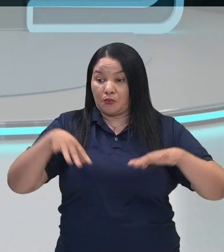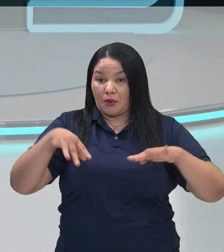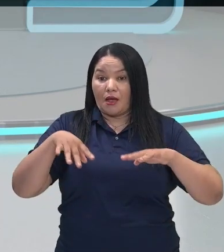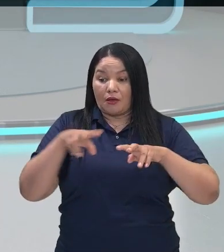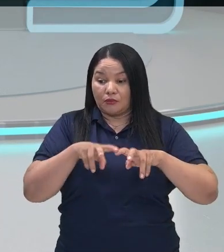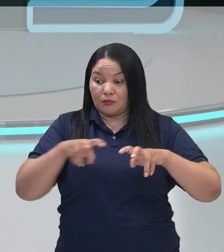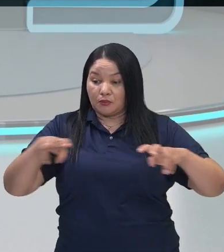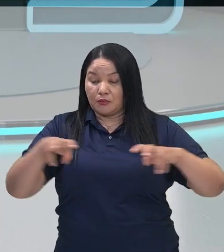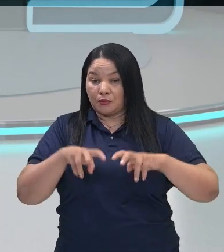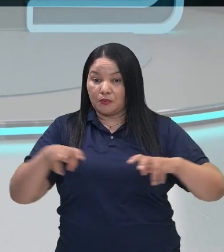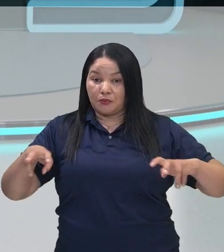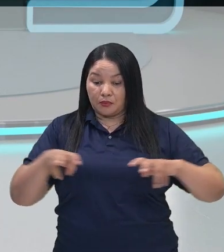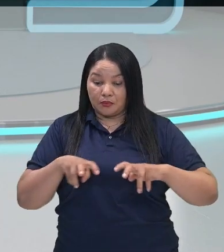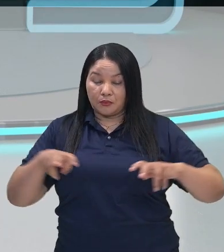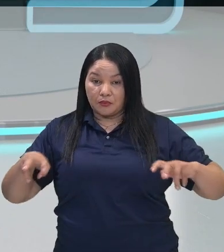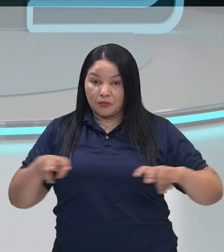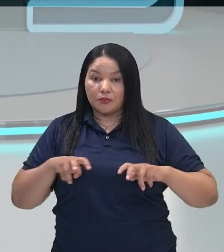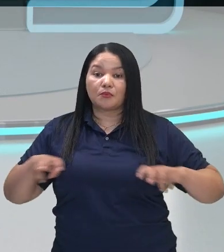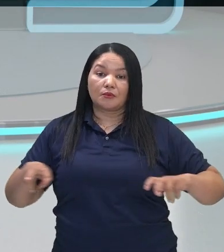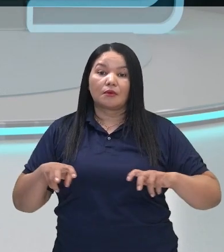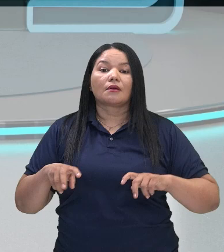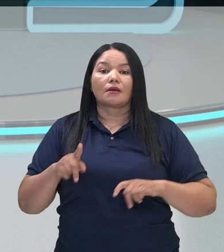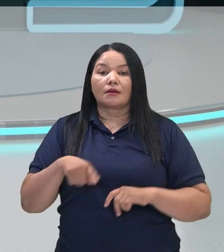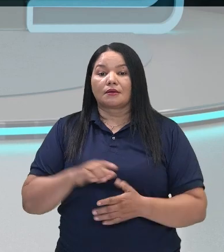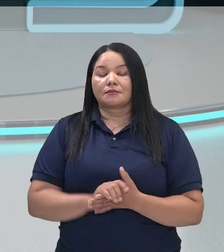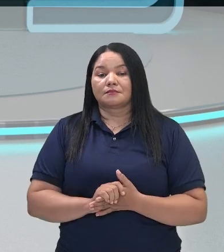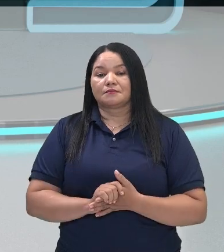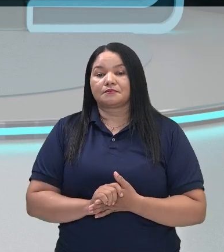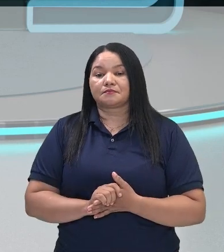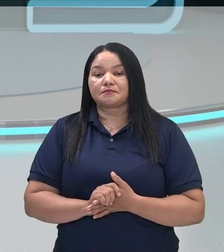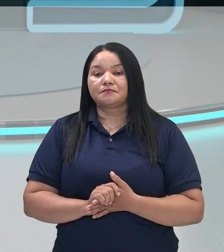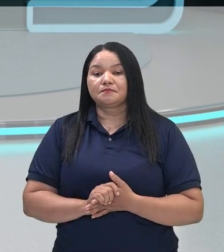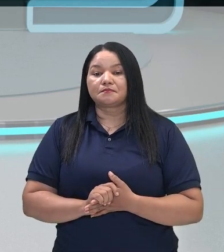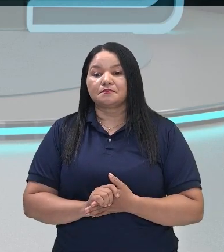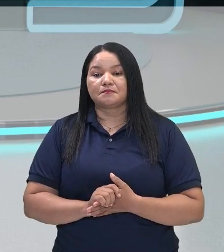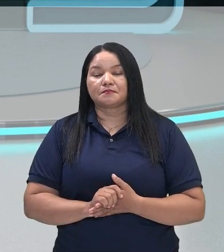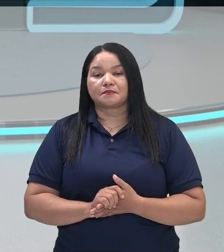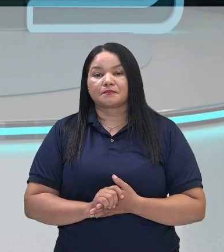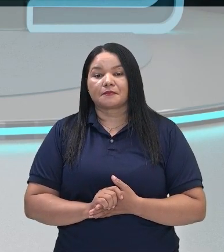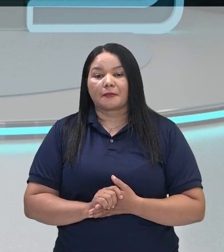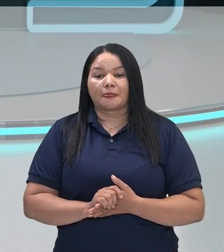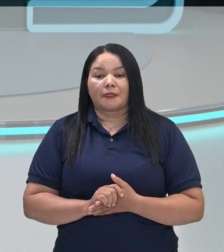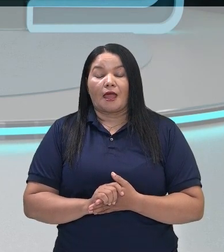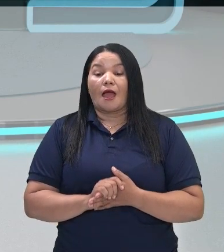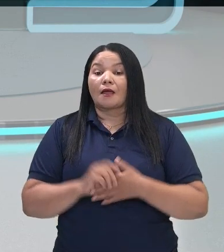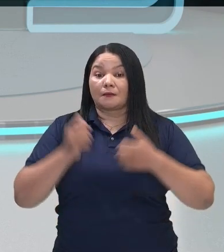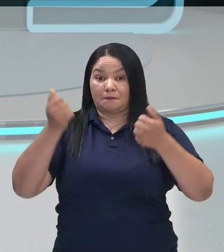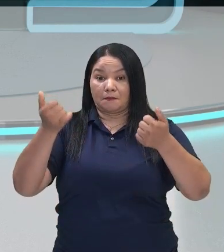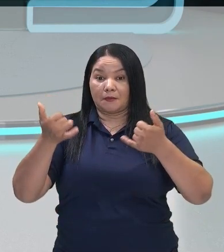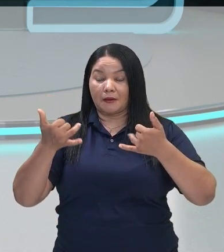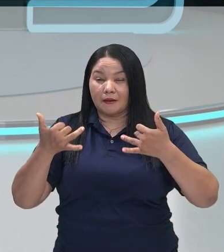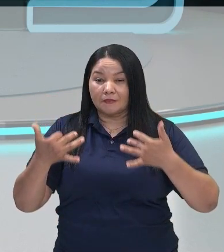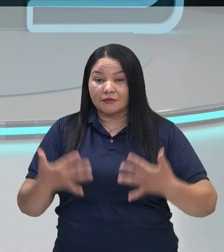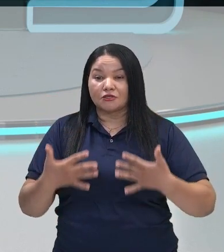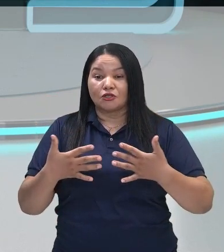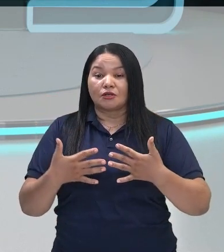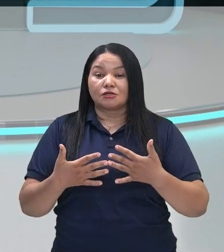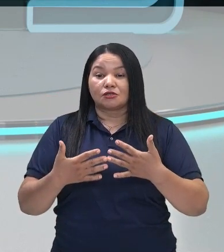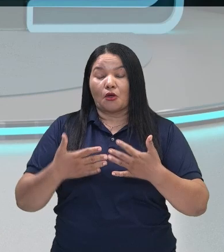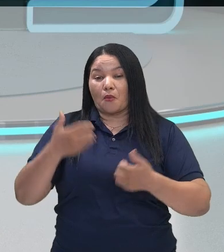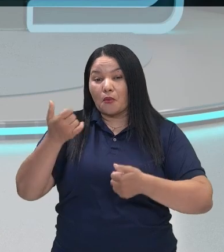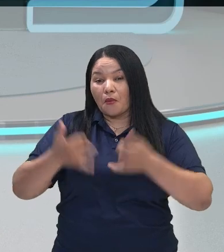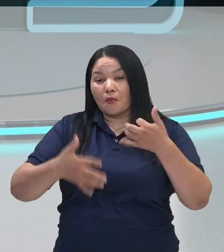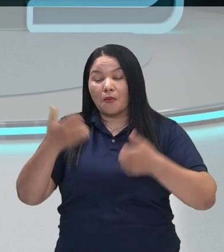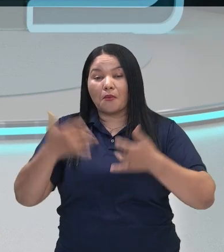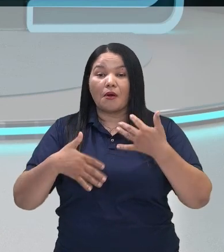fica o público, acomodava o público, não é verdade? E aí uma apresentação, quando acontecia a